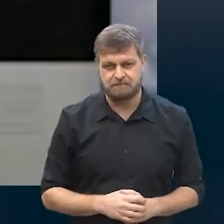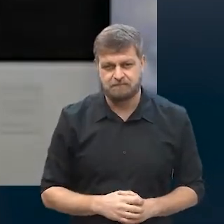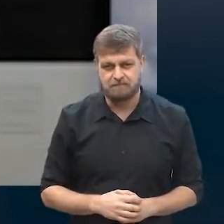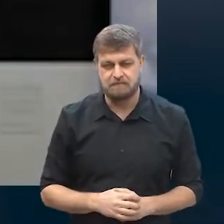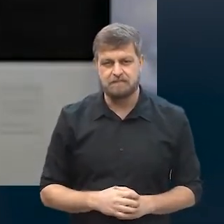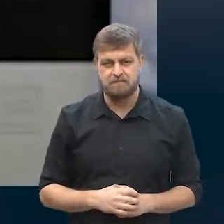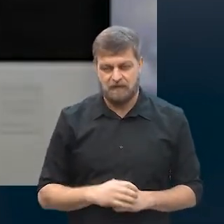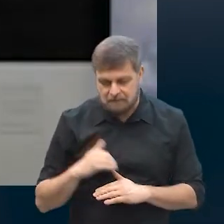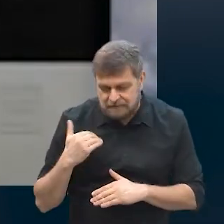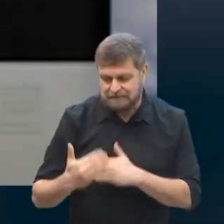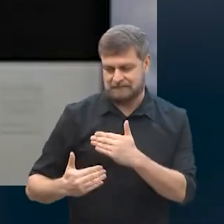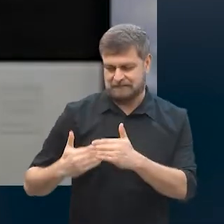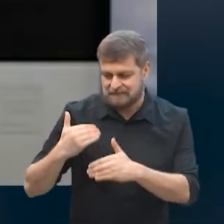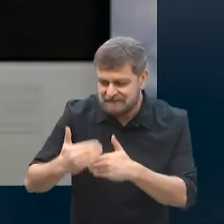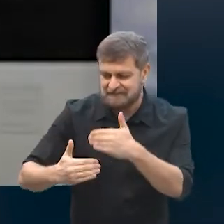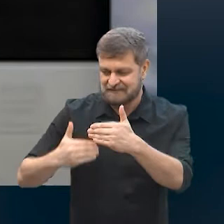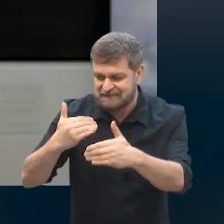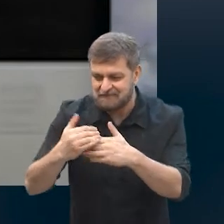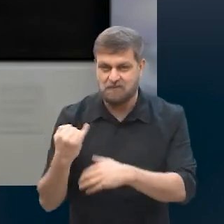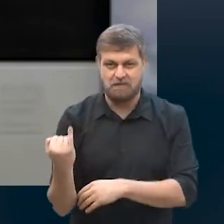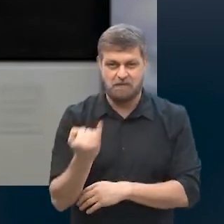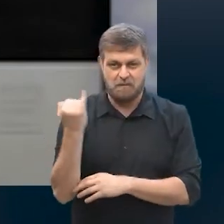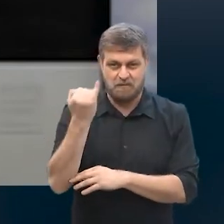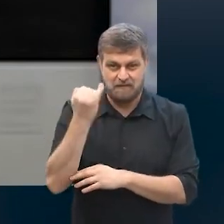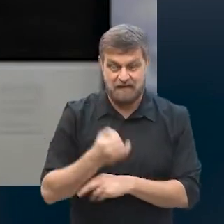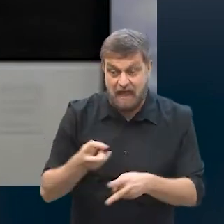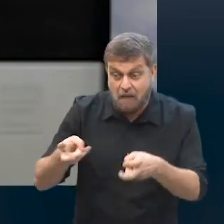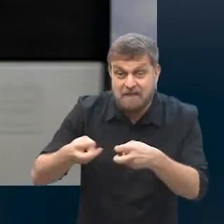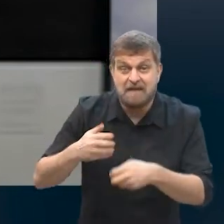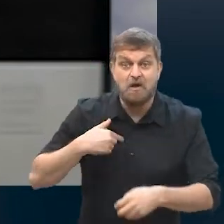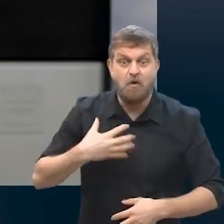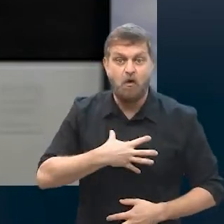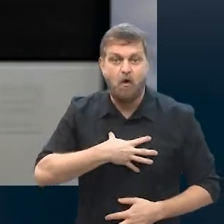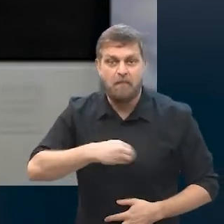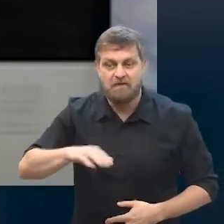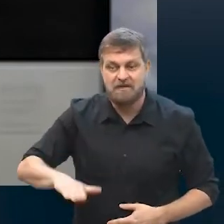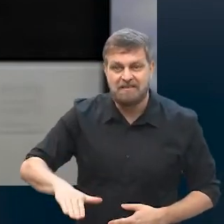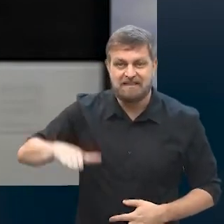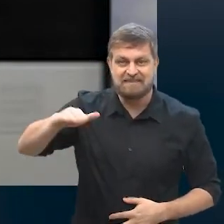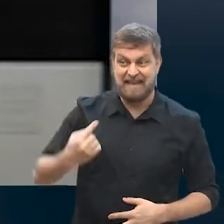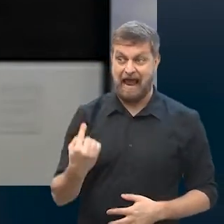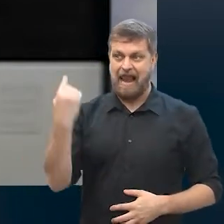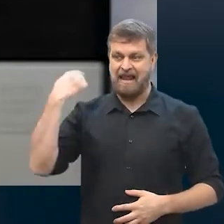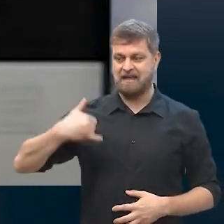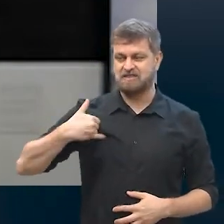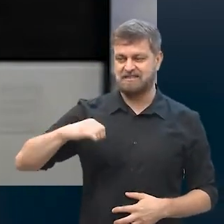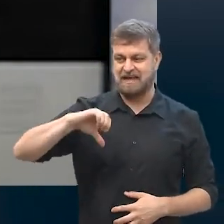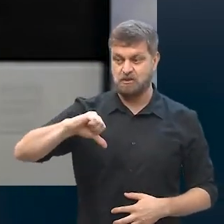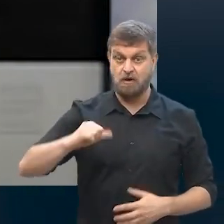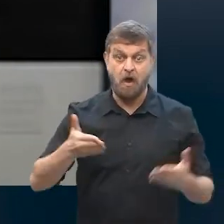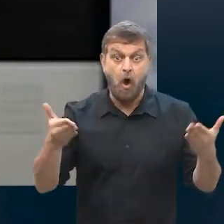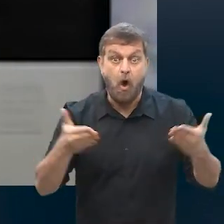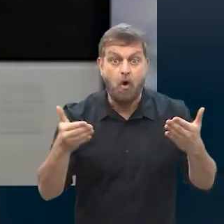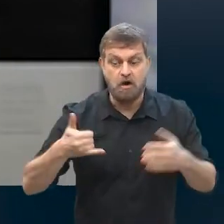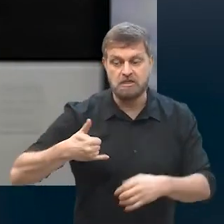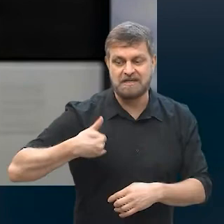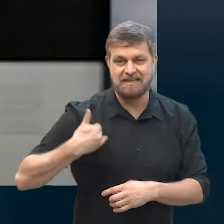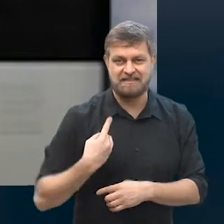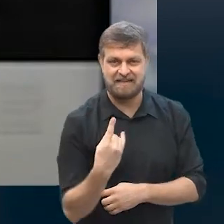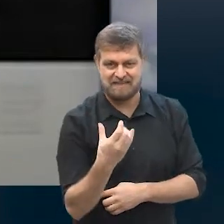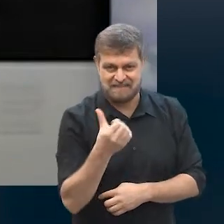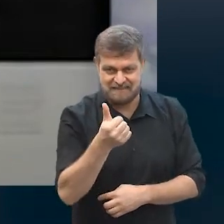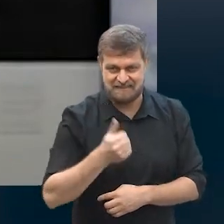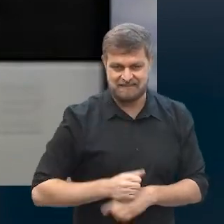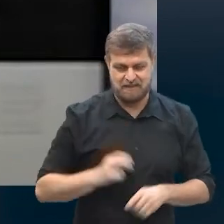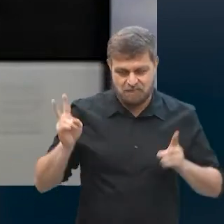um passo muito importante, porque eu consegui ver meus filhos crescerem. Na época eles tinham 9 anos, hoje estão com 16. Então, eu vi meus filhos